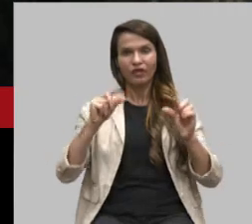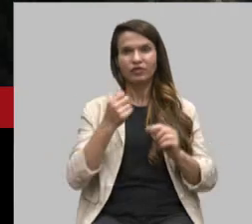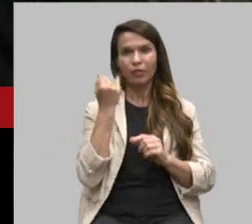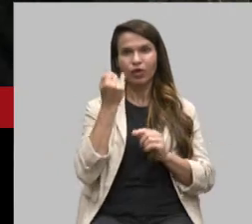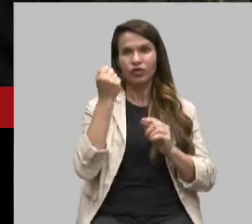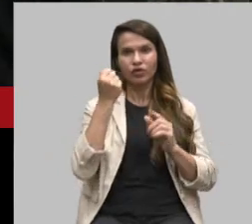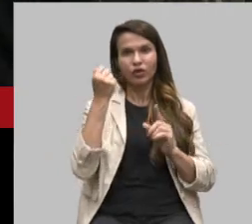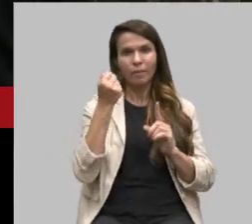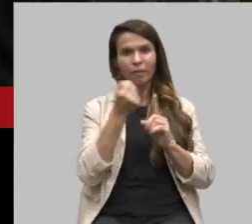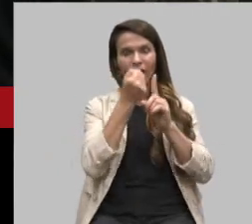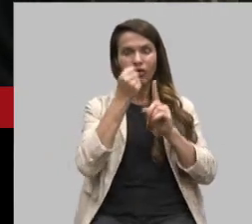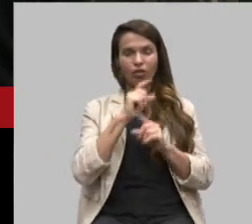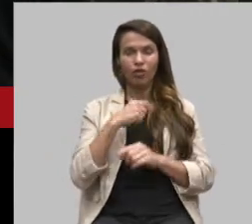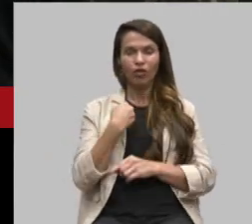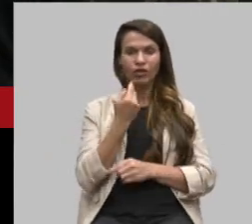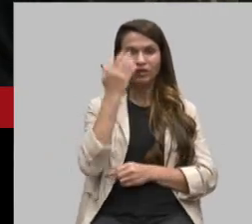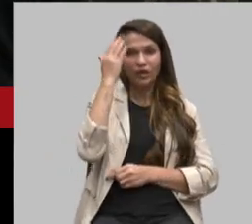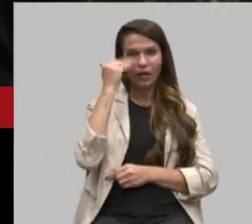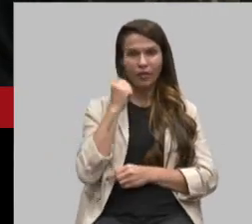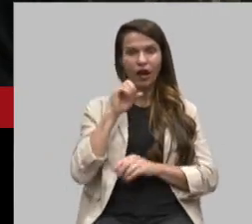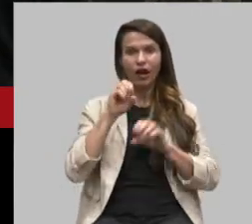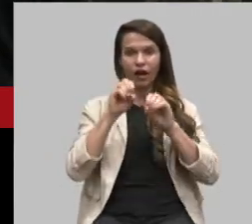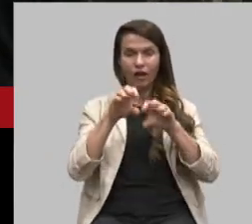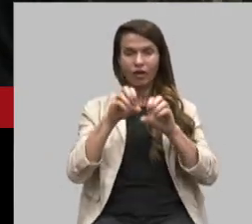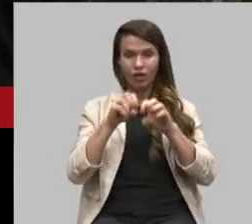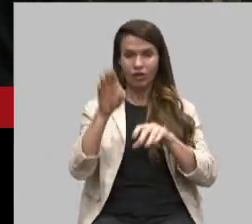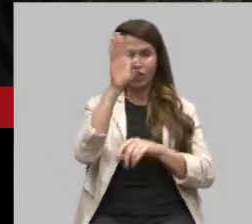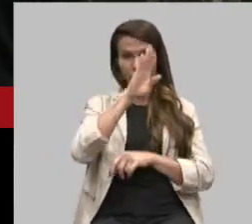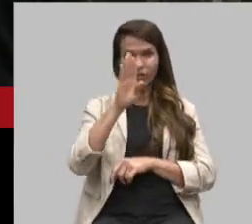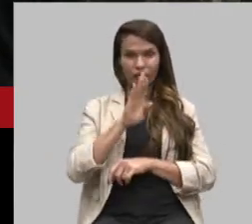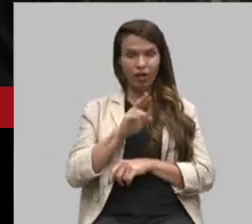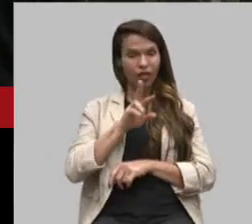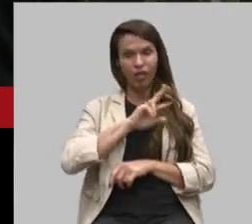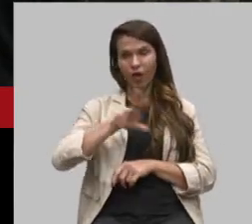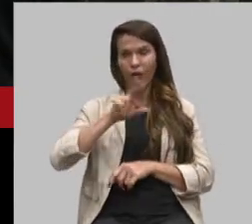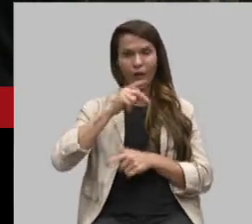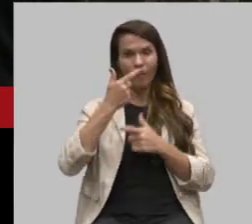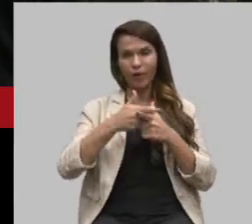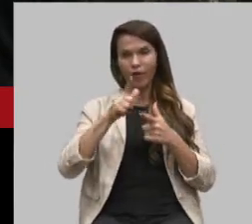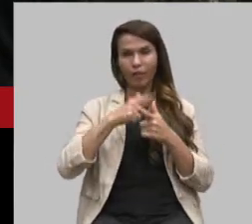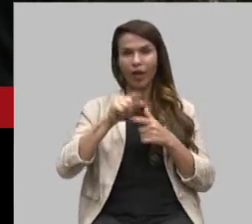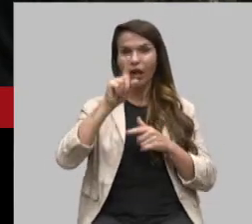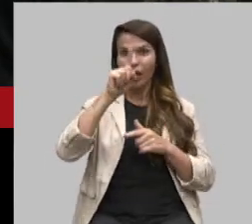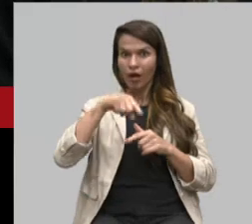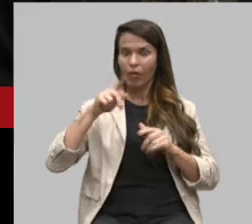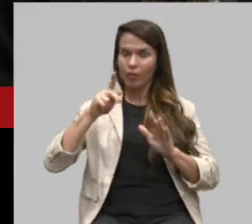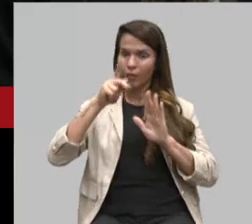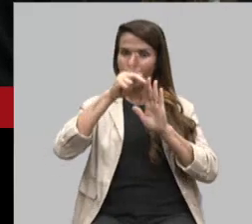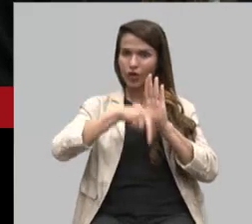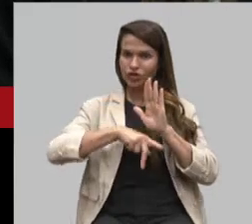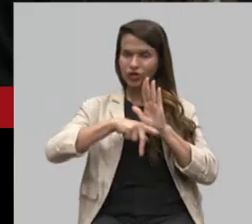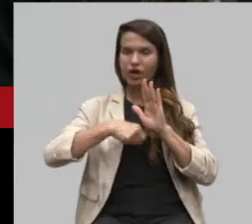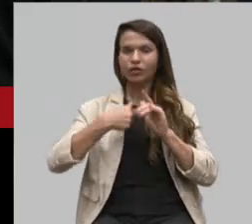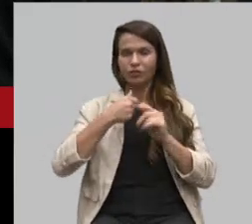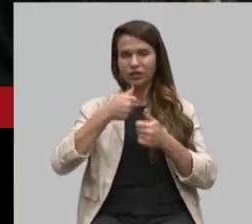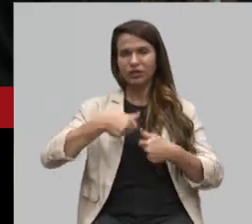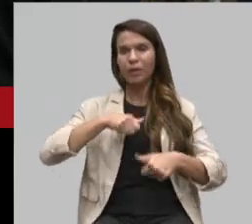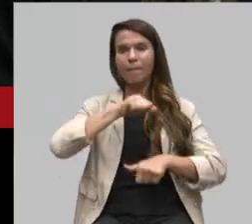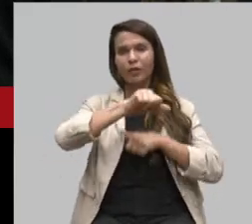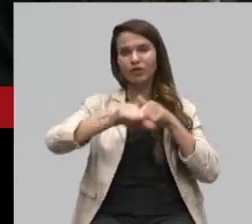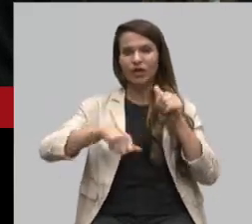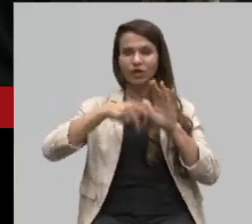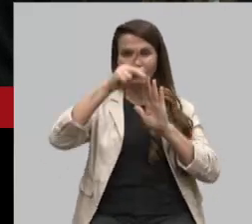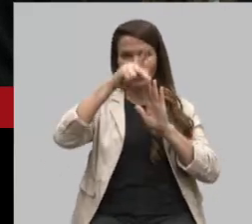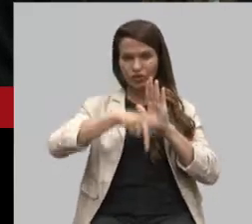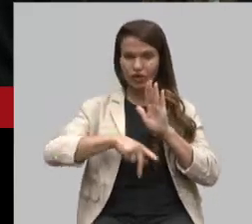Todos nós sabemos que a educação no Brasil ela não é um problema ela é um projeto e nós precisamos mudar esse projeto e